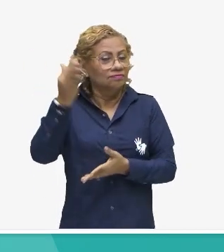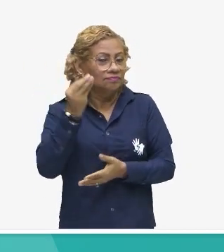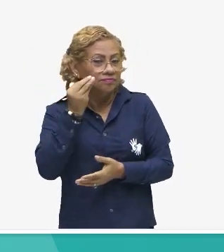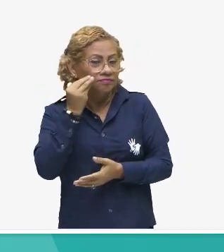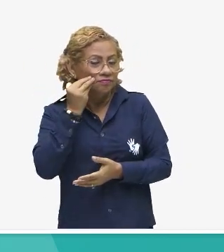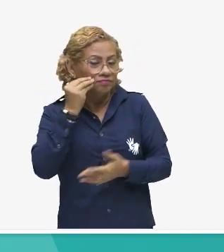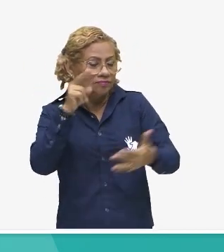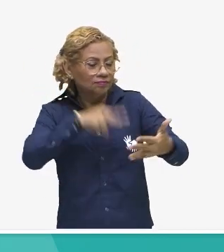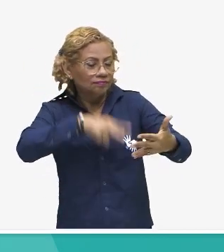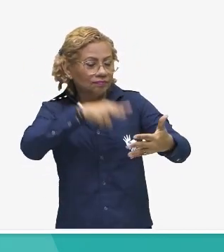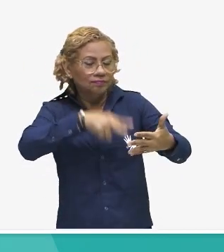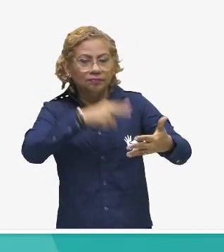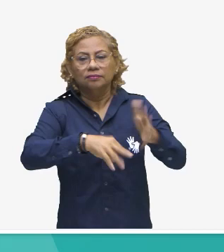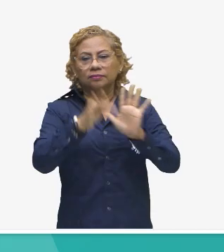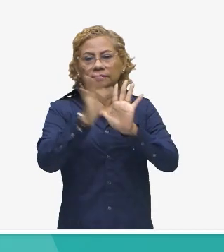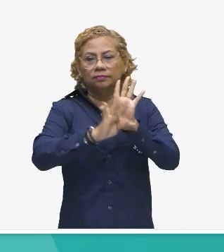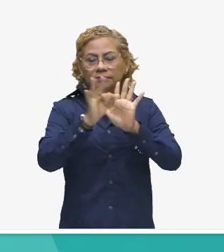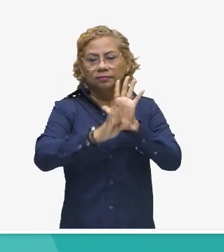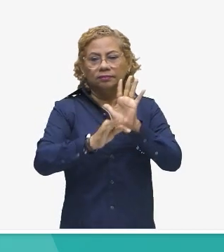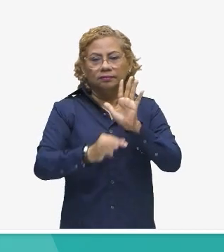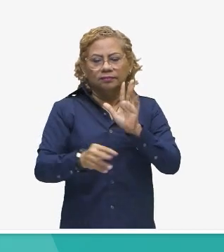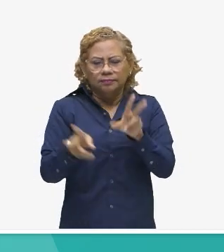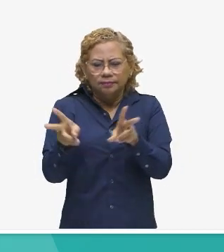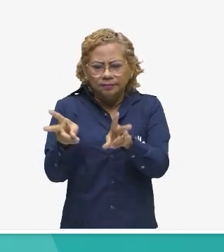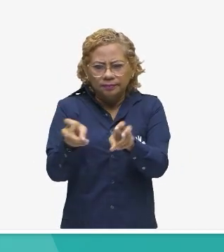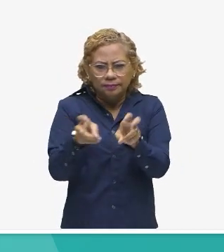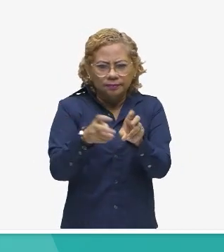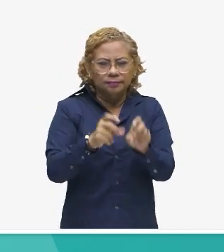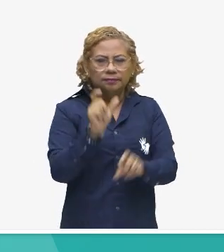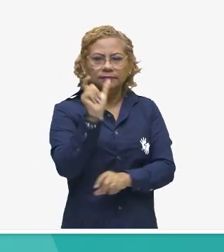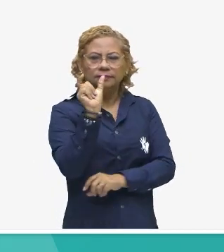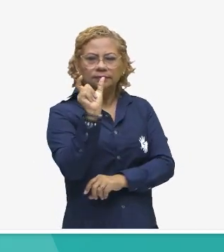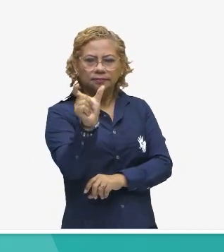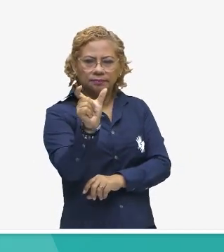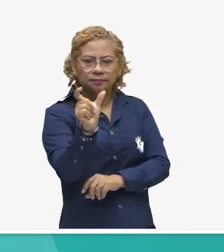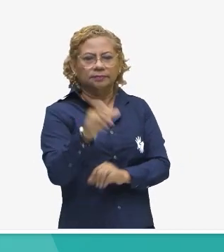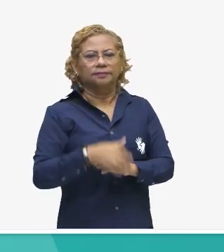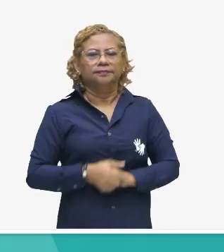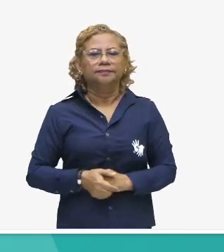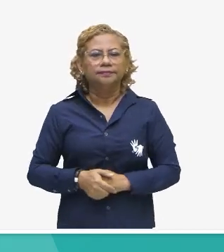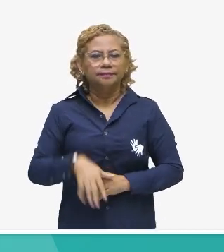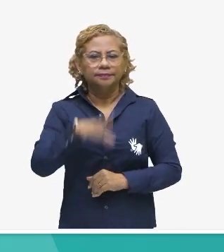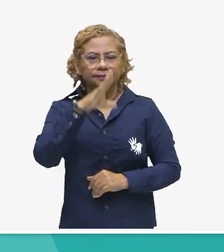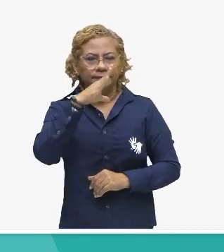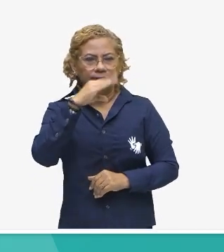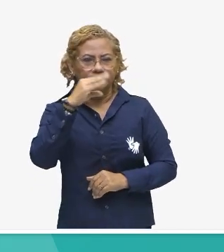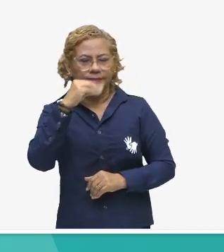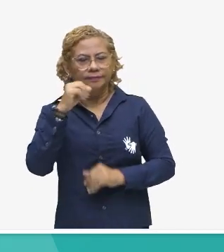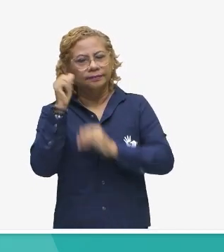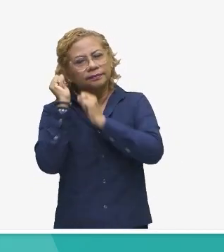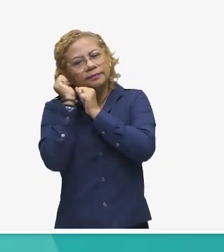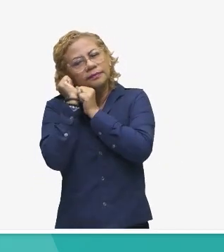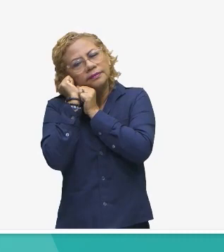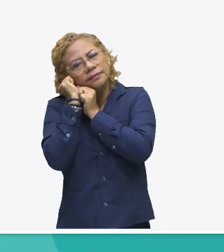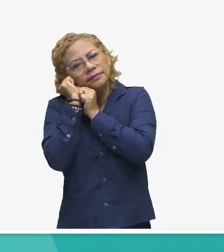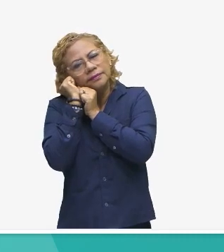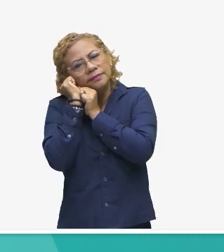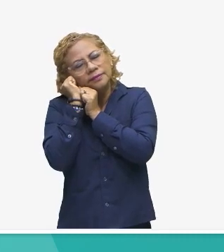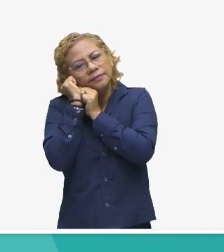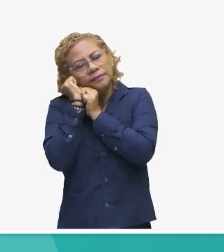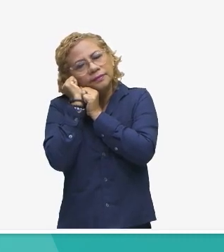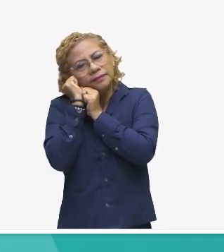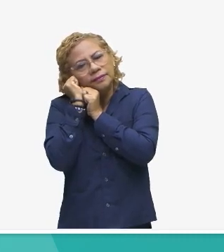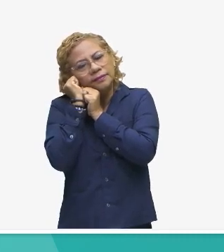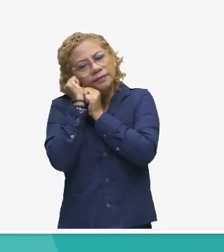Leia o texto e observe as palavras destacadas. A criança dormia enquanto